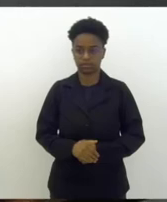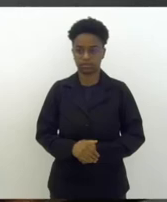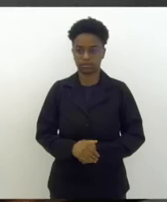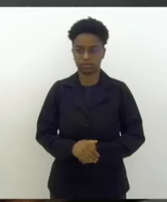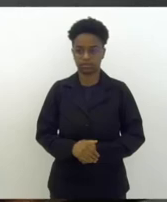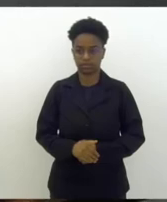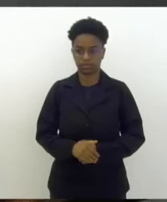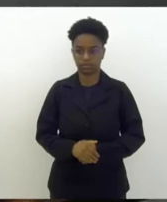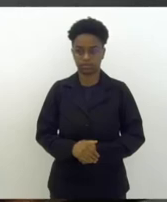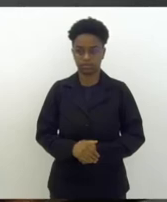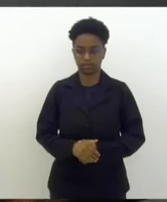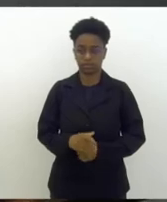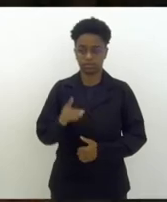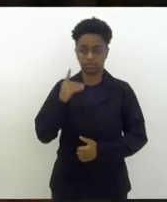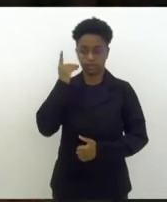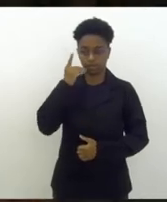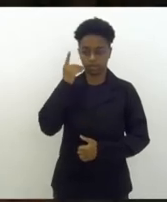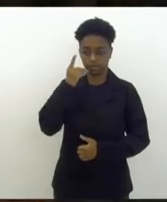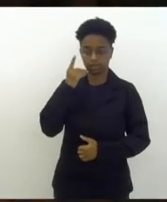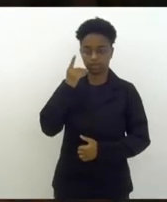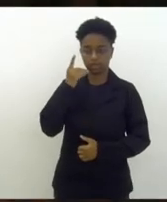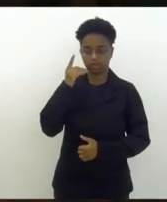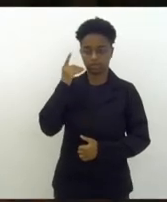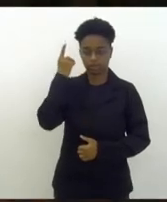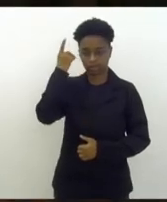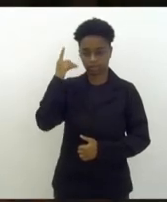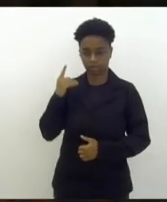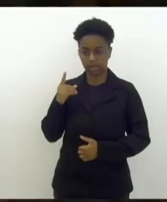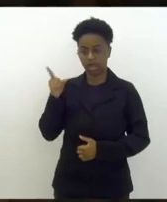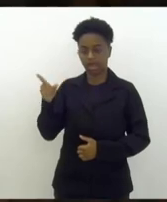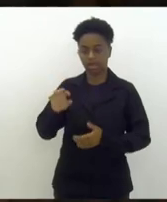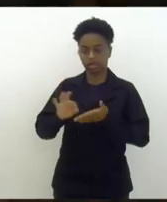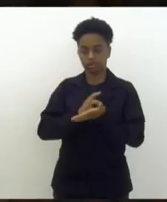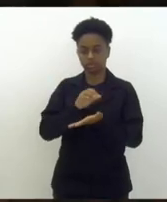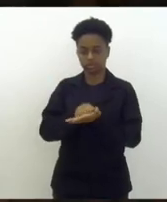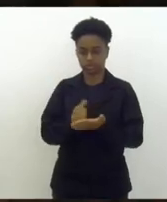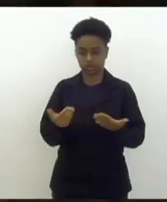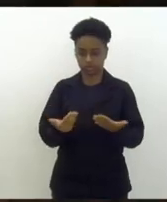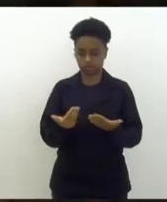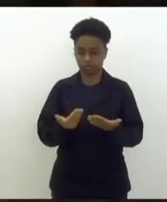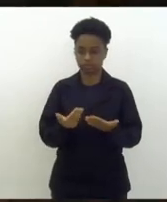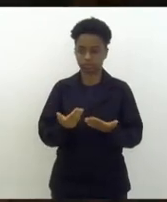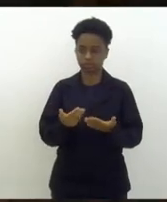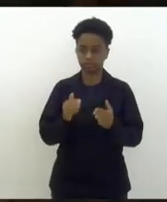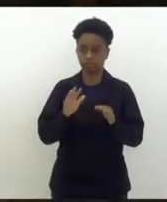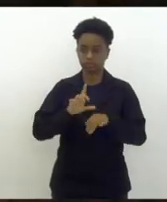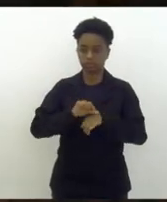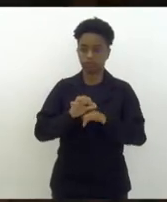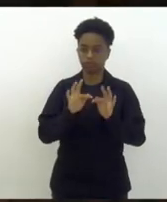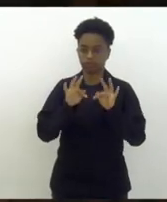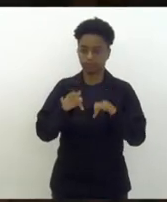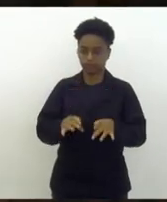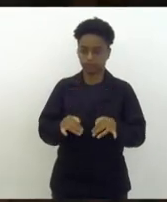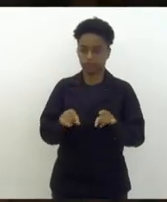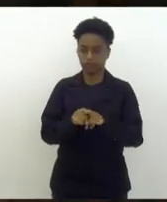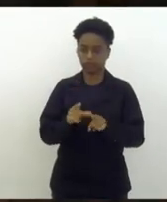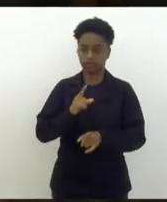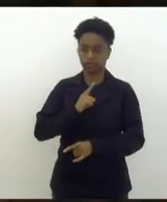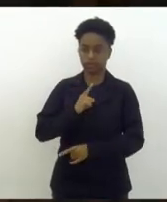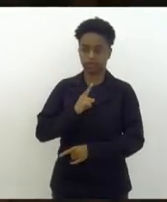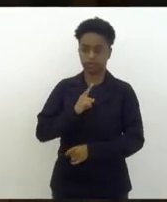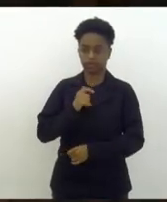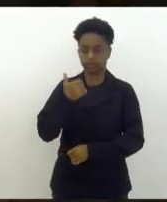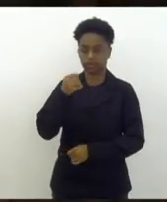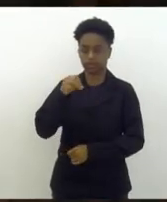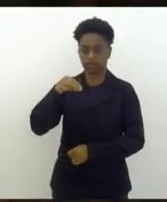deputada Dani Balbi senhora é a próxima inscrita nesse expediente final a senhora dispõe